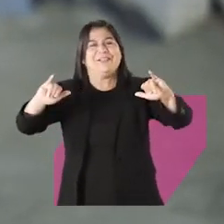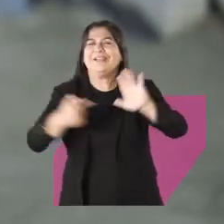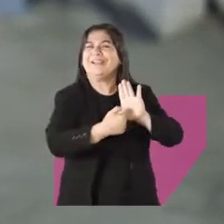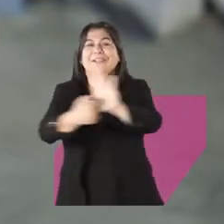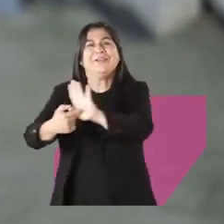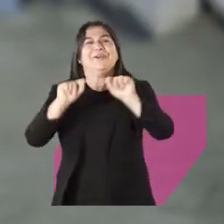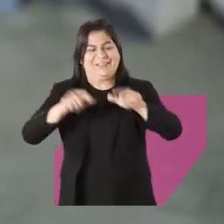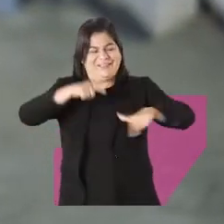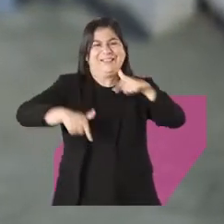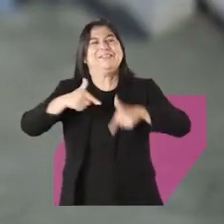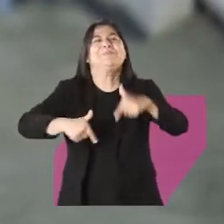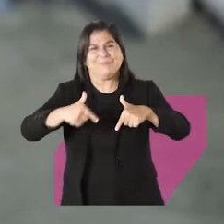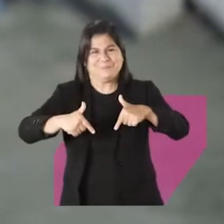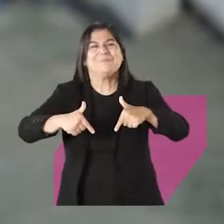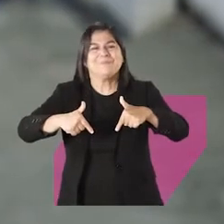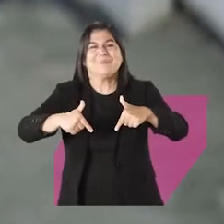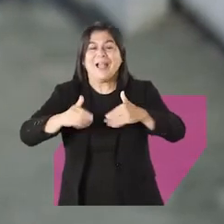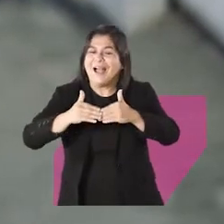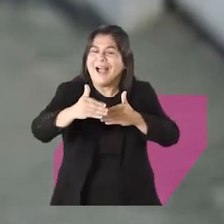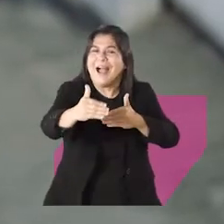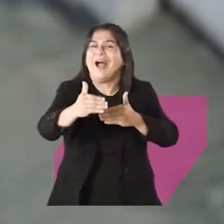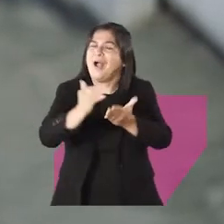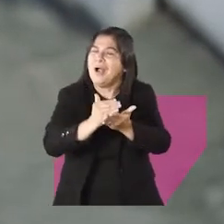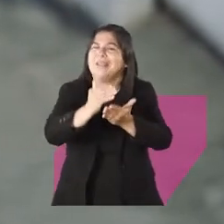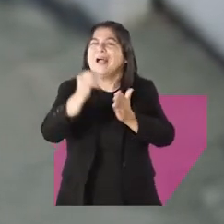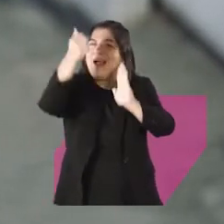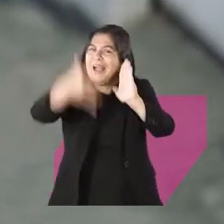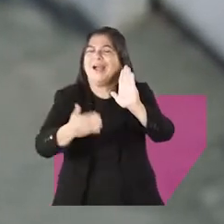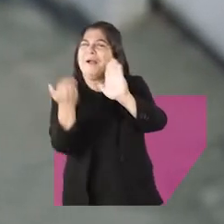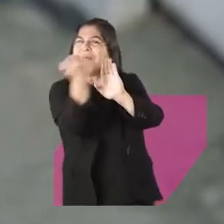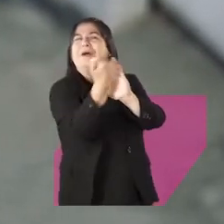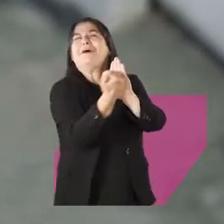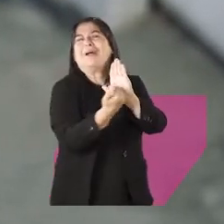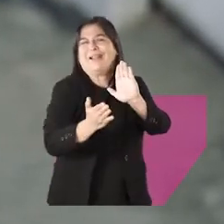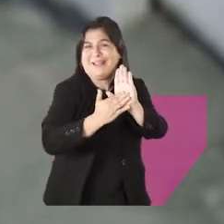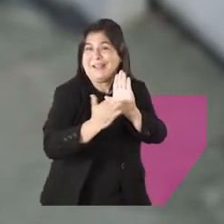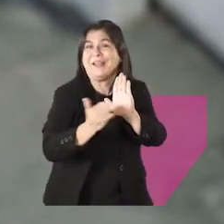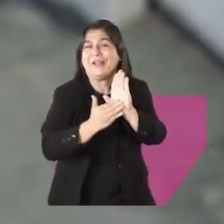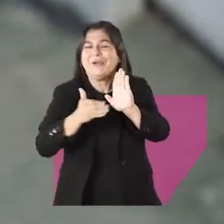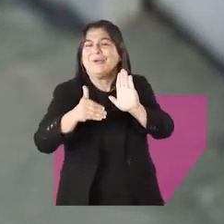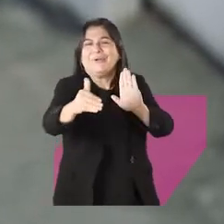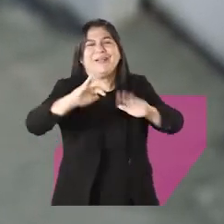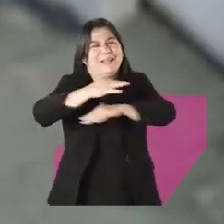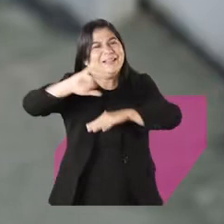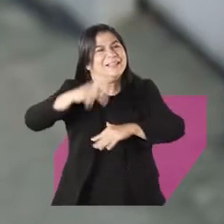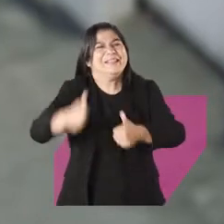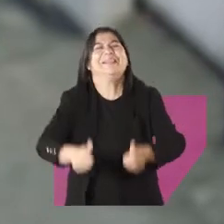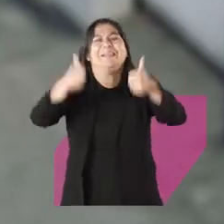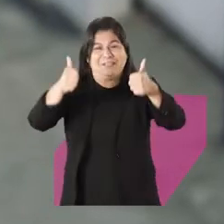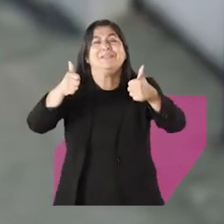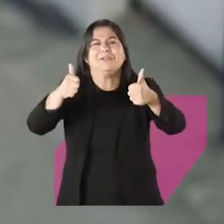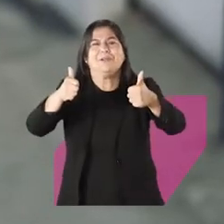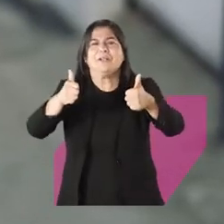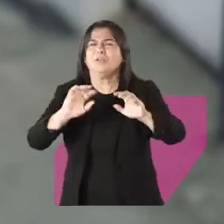campanha assim, apresentando um pouco do meu trabalho, para em seguida a gente conversar sobre o que vamos fazer para o futuro da